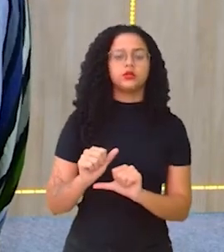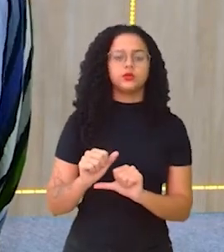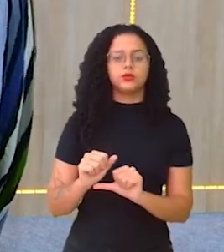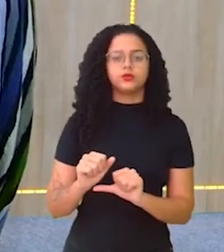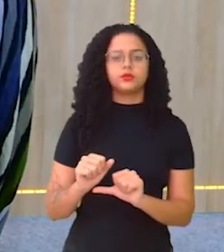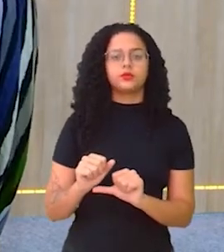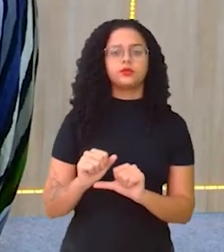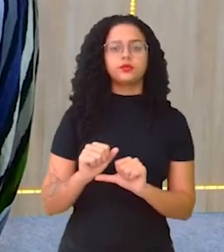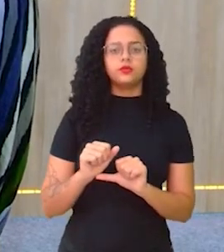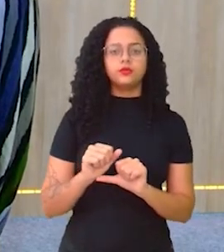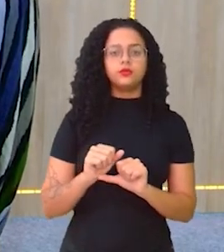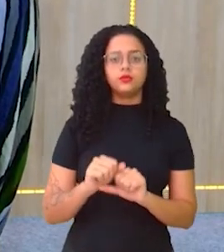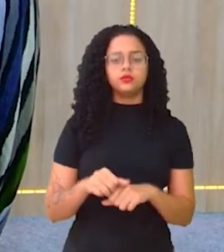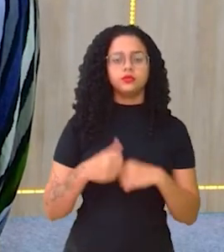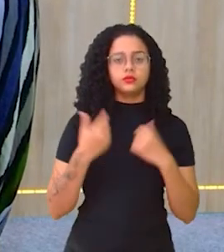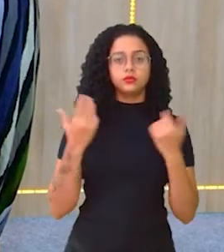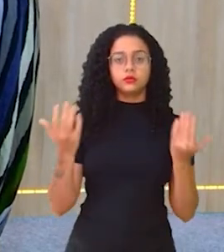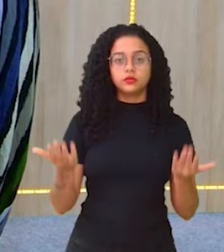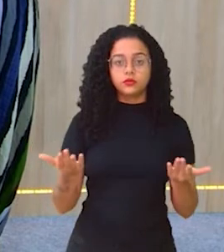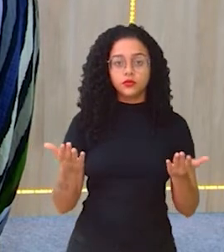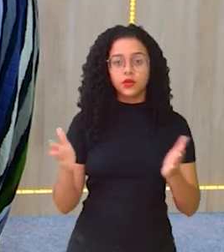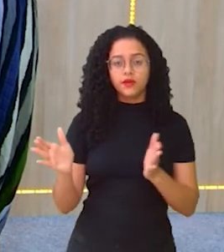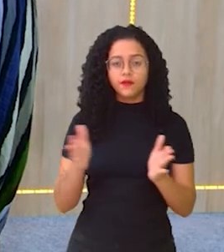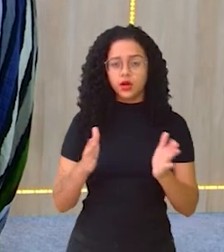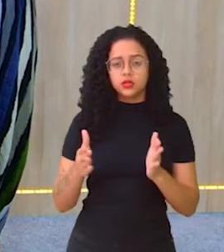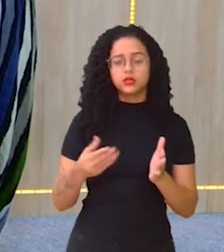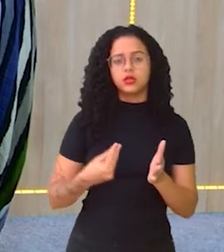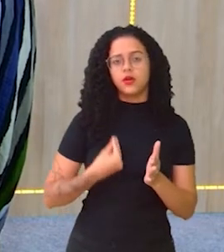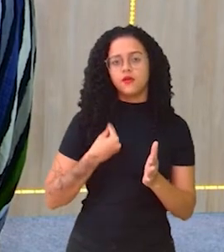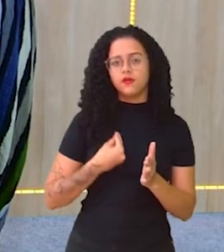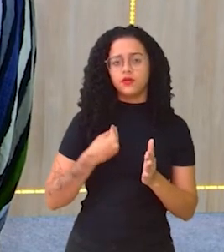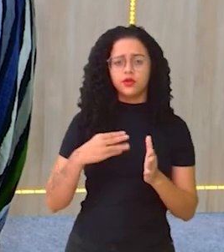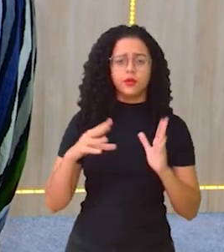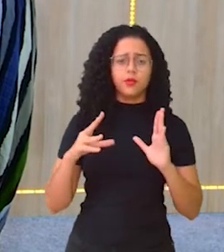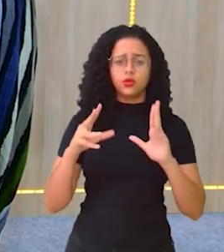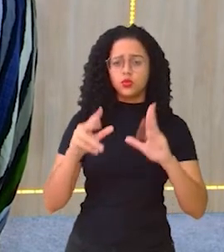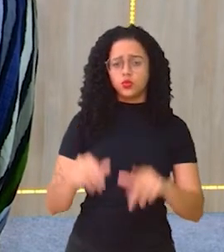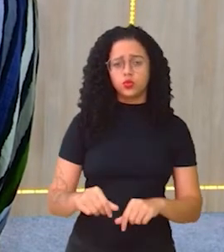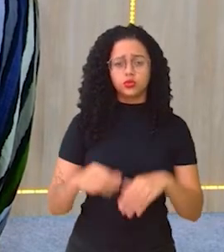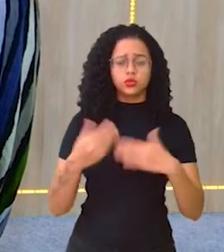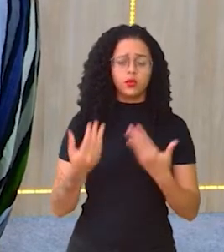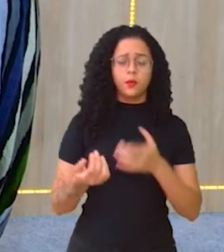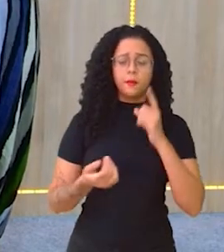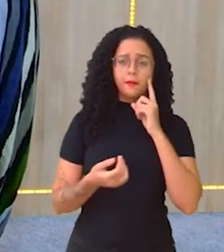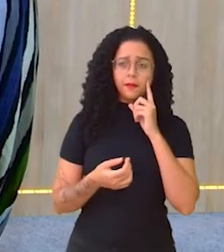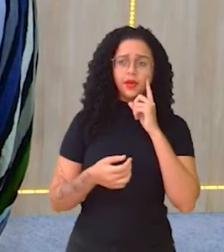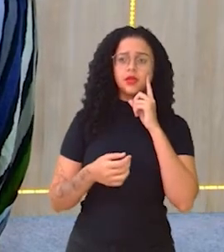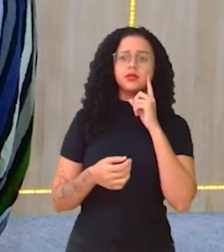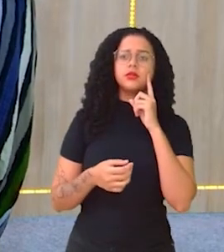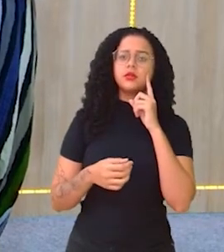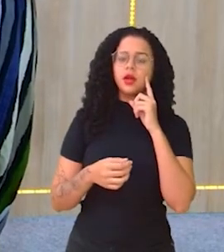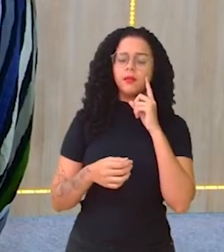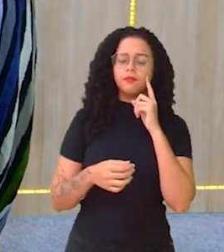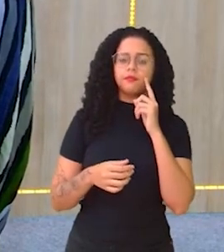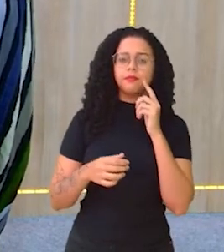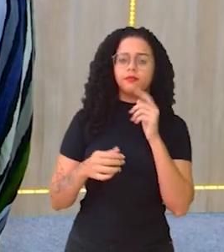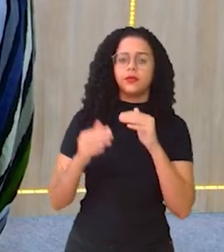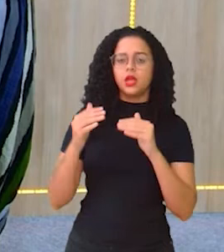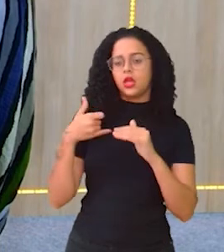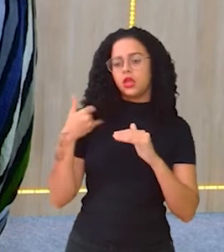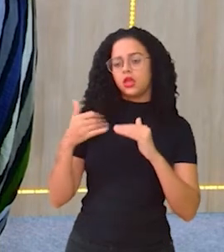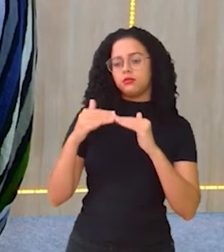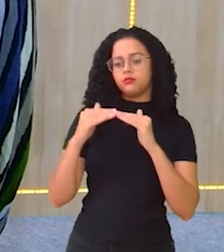tantas. Então, há fases na vida para tudo. Então, se pensar entre menores de idade, ter